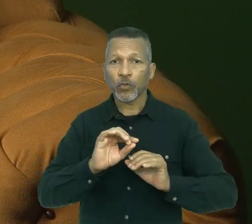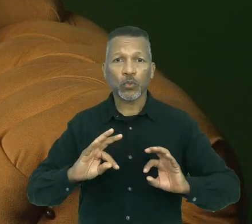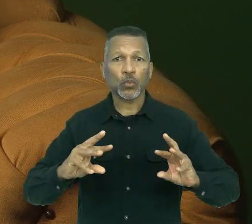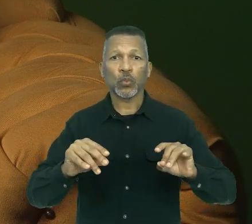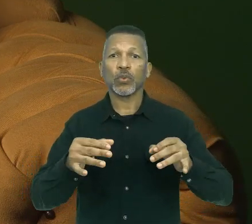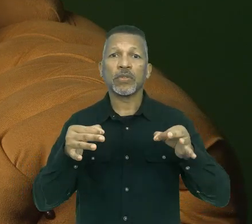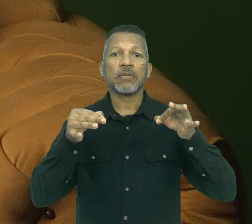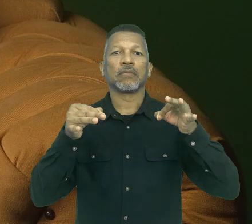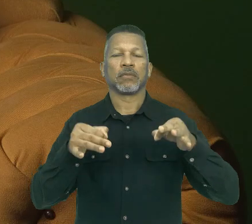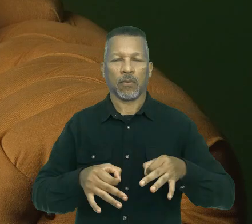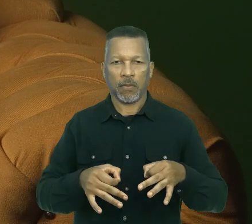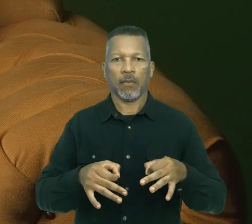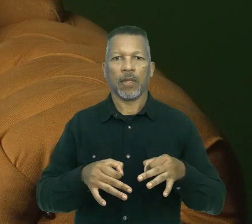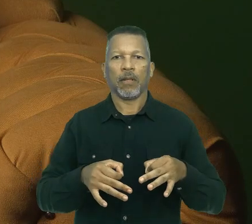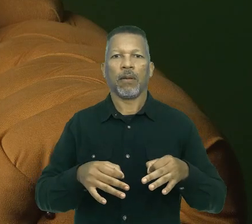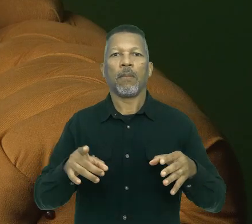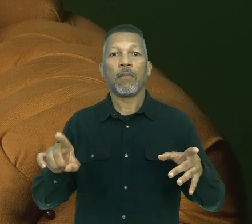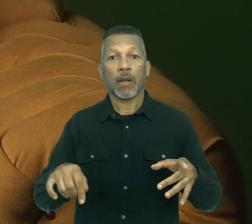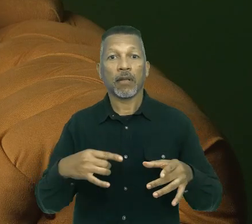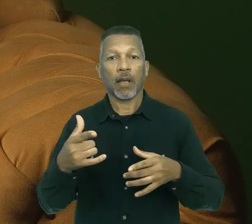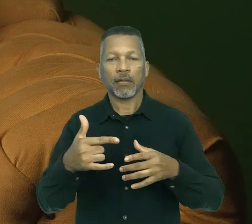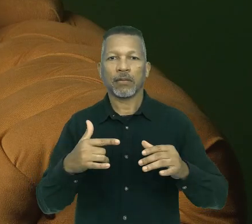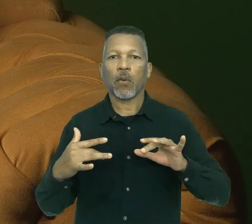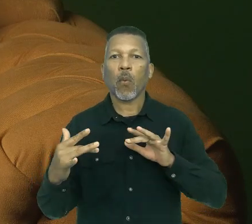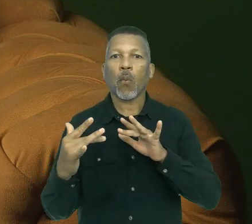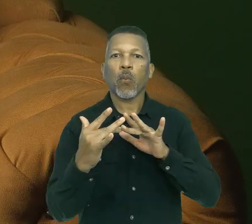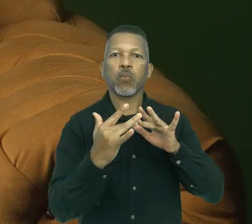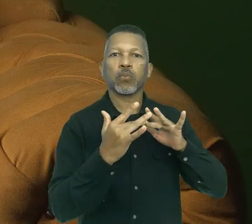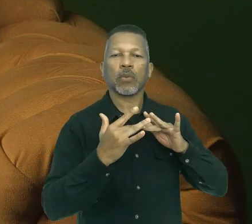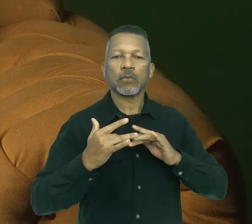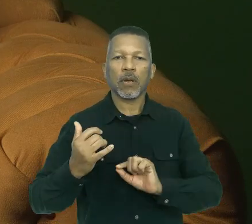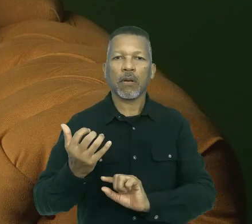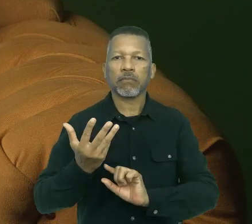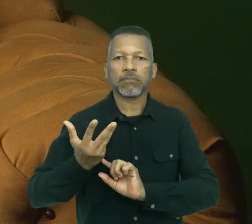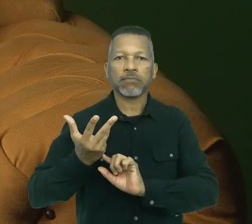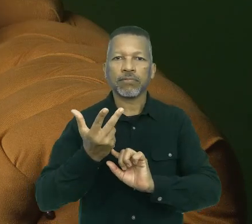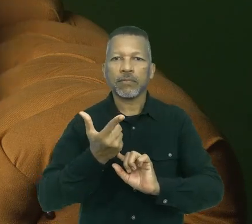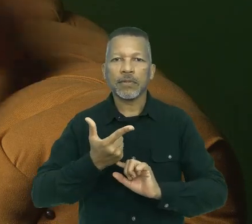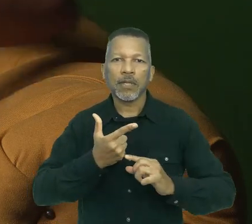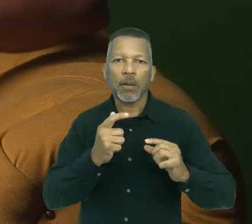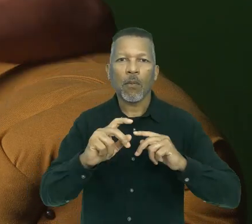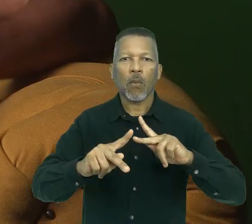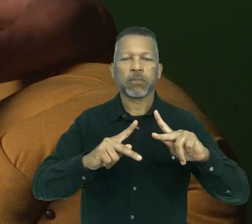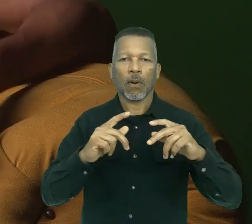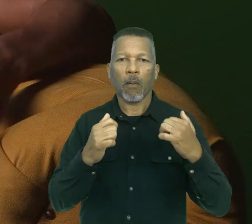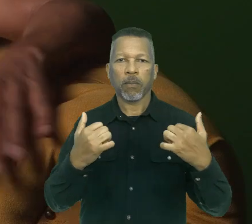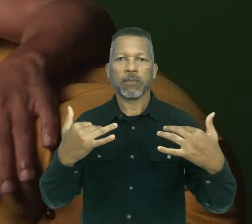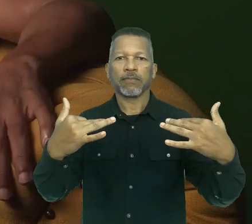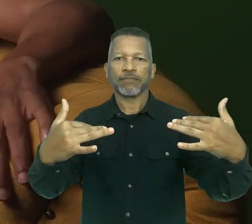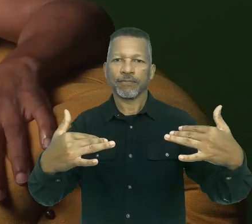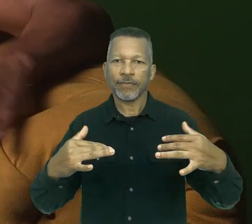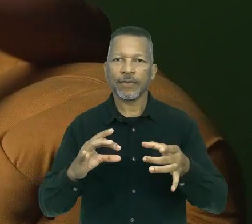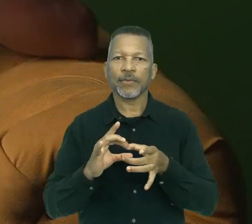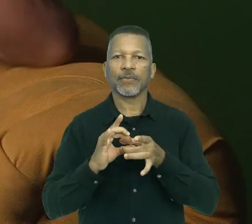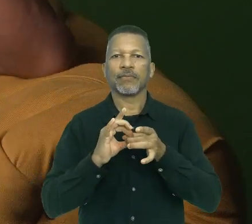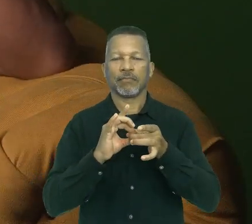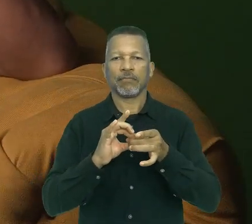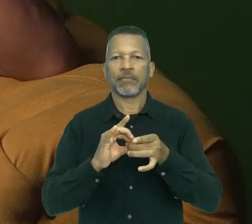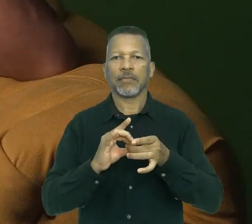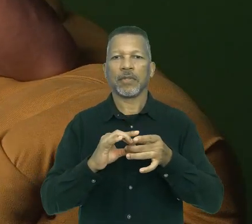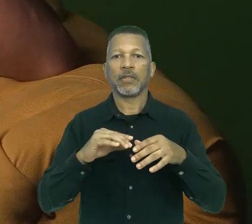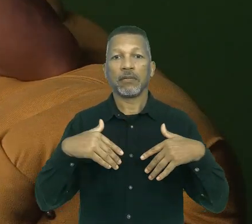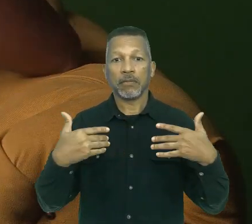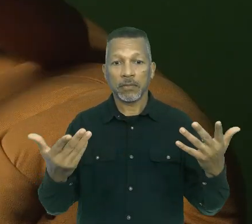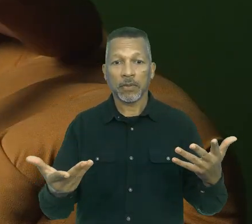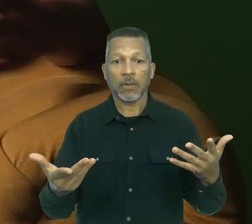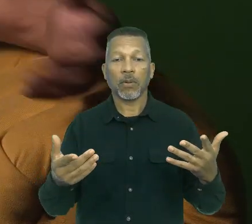pronto para que essa conexão artista e público se estabeleça, né? Então, assim, isso